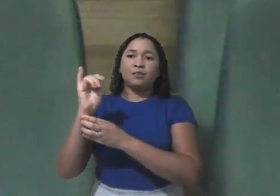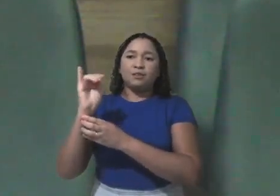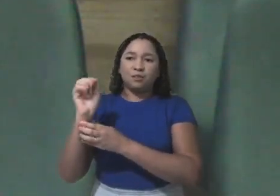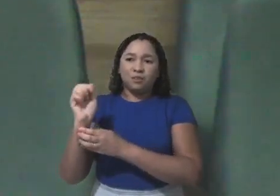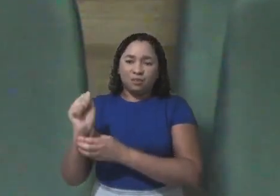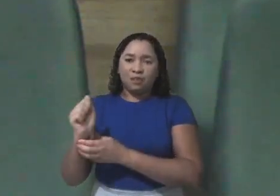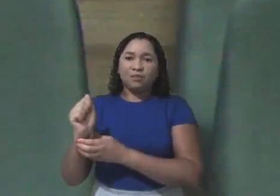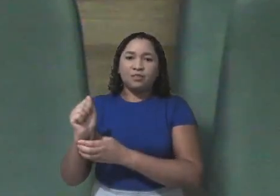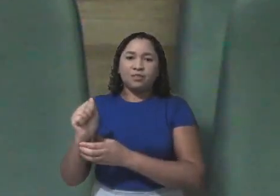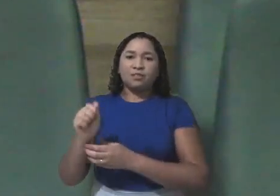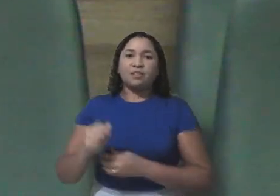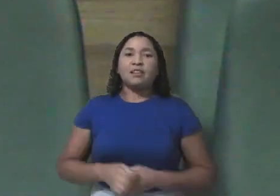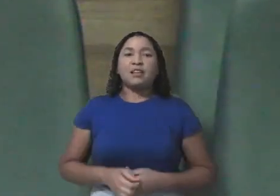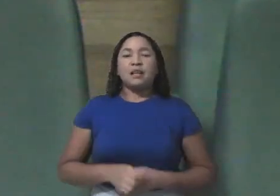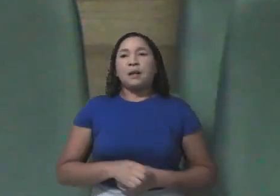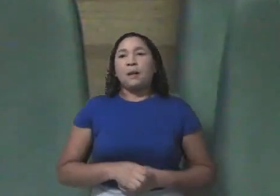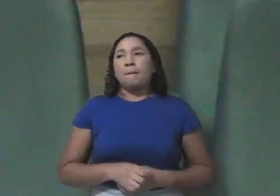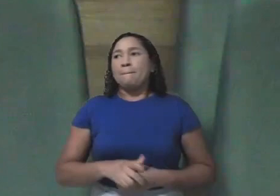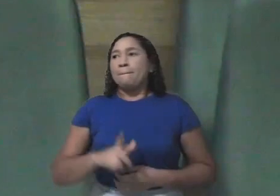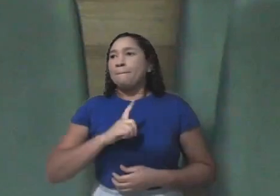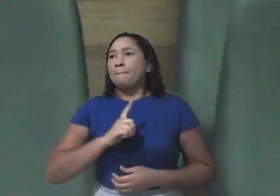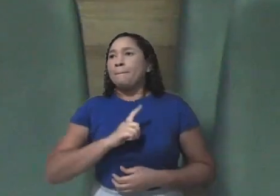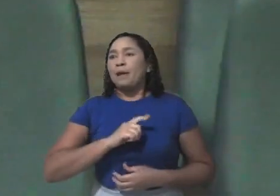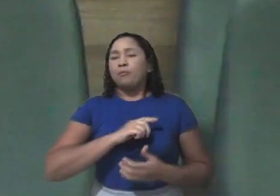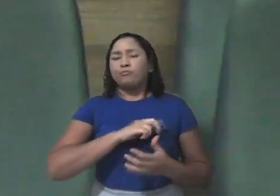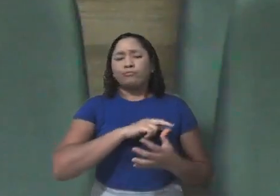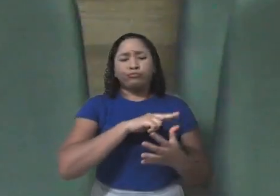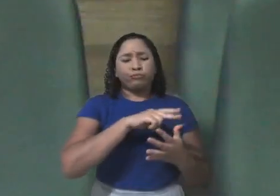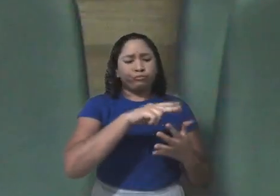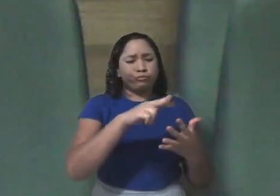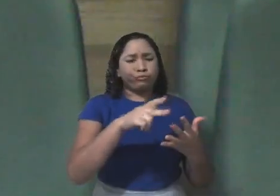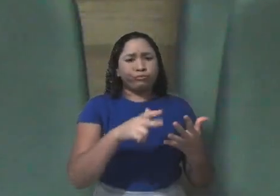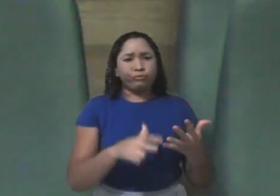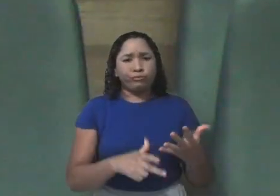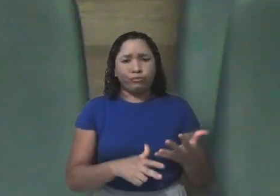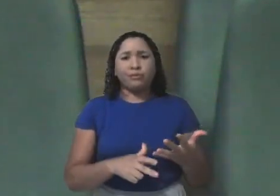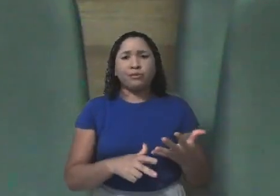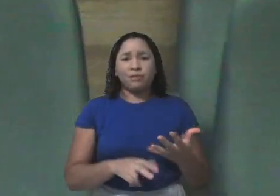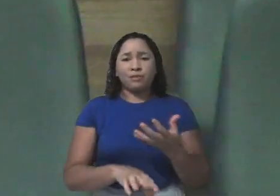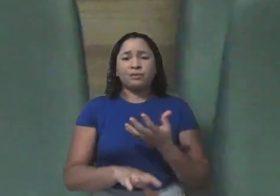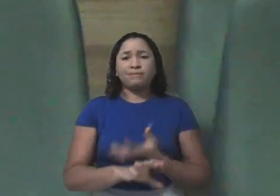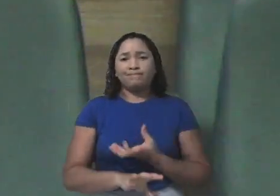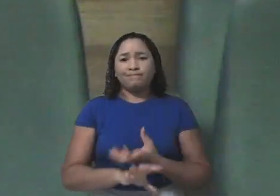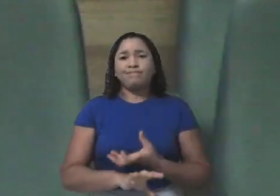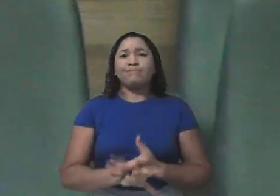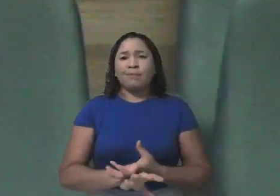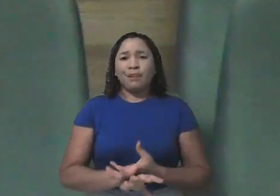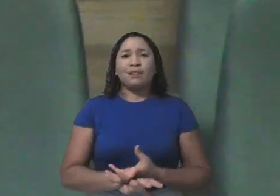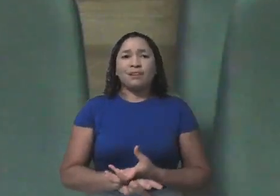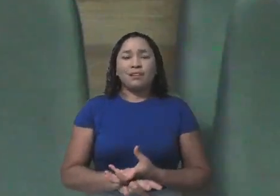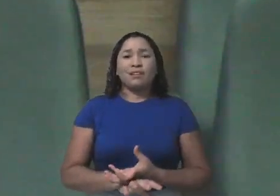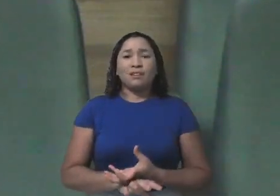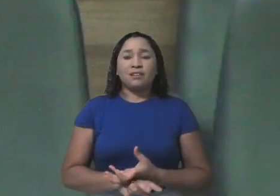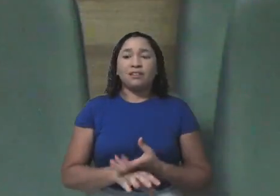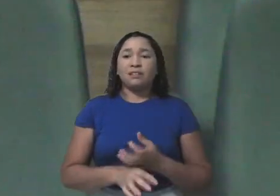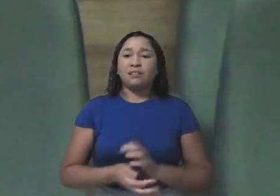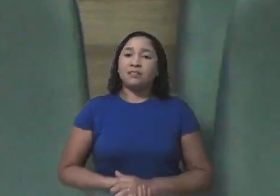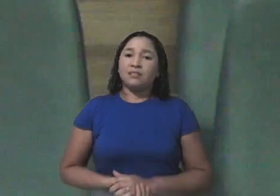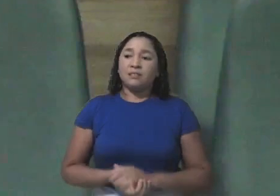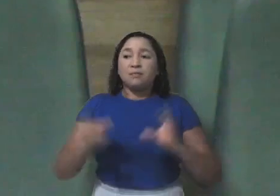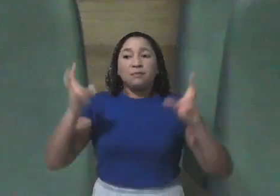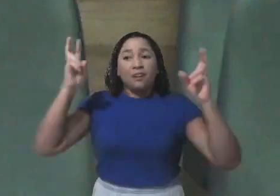E a abordagem da teologia sistemática é que essas matérias, apesar de serem